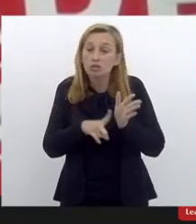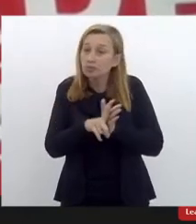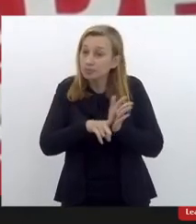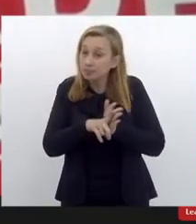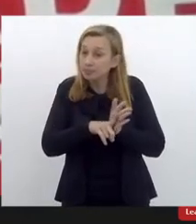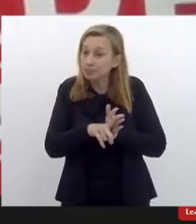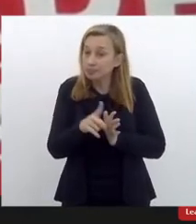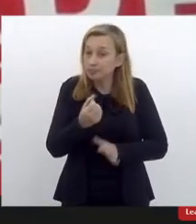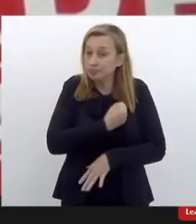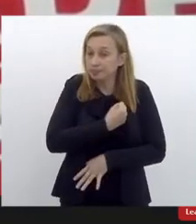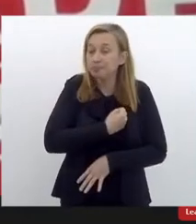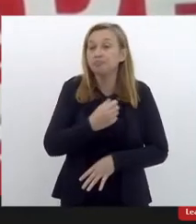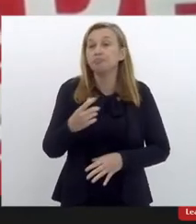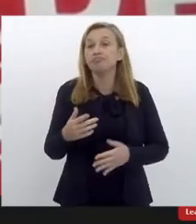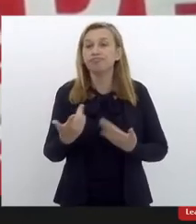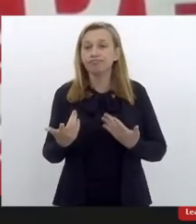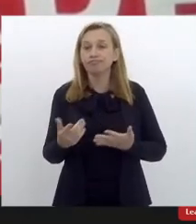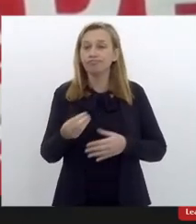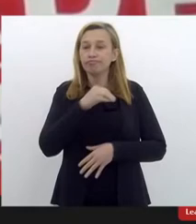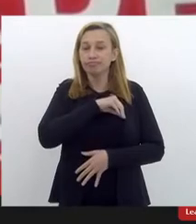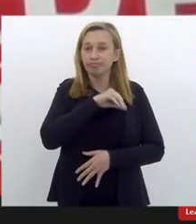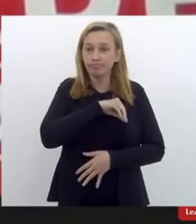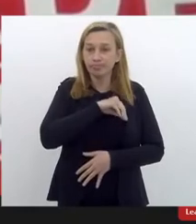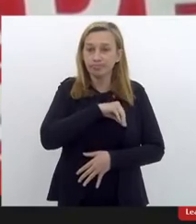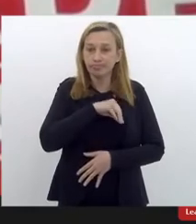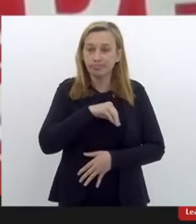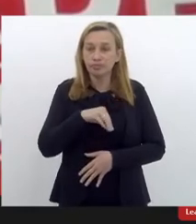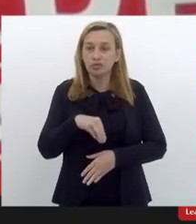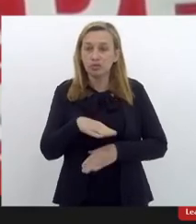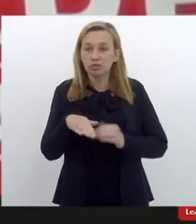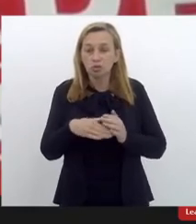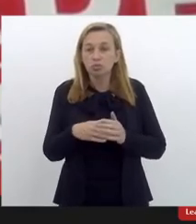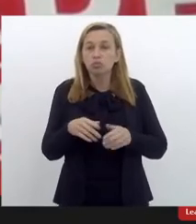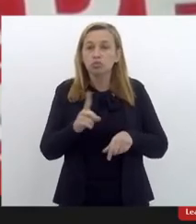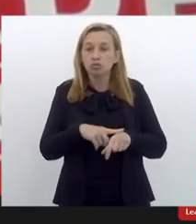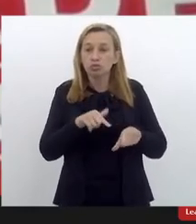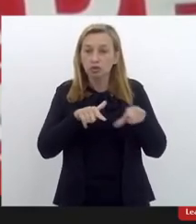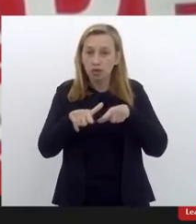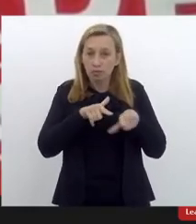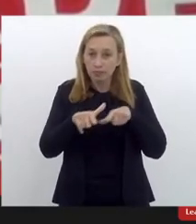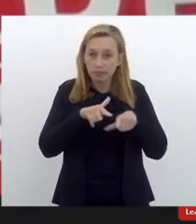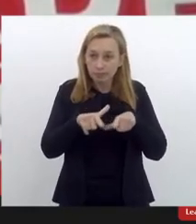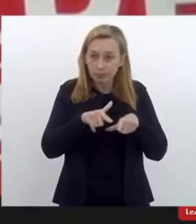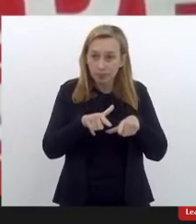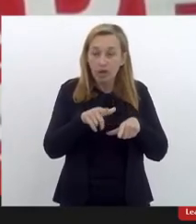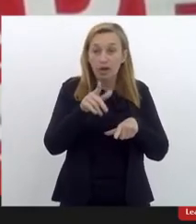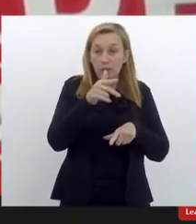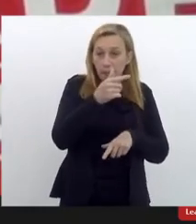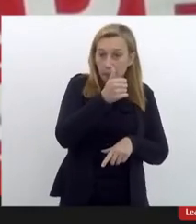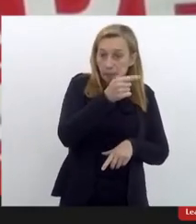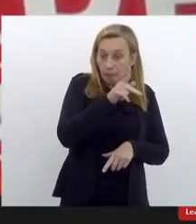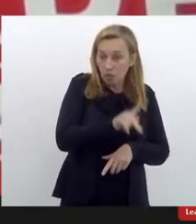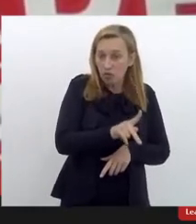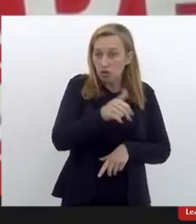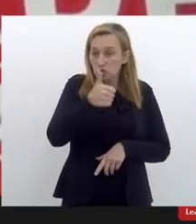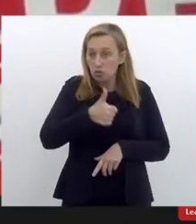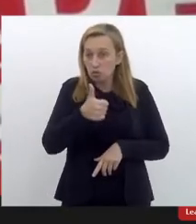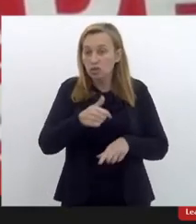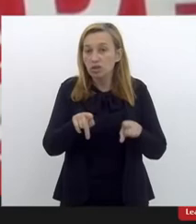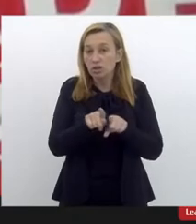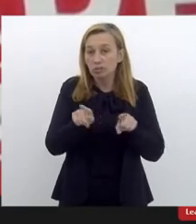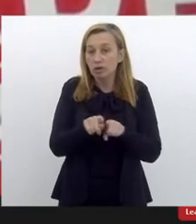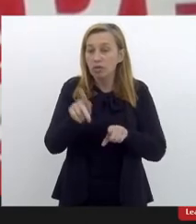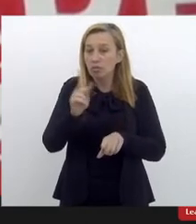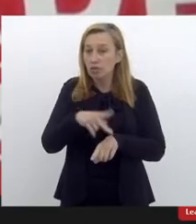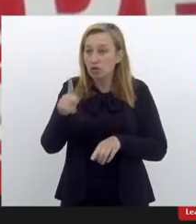aí os dados. Ah, e detalhe, o salário do topo da carreira, né, tanto para o P1 quanto para o professor do ensino superior, cara,